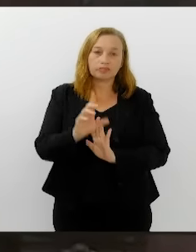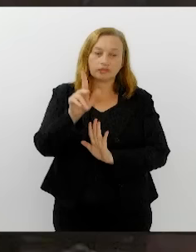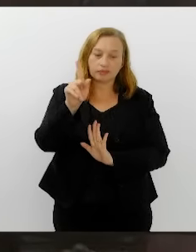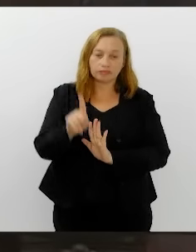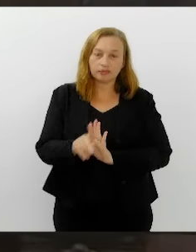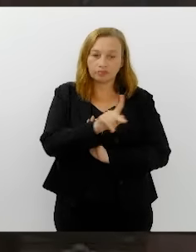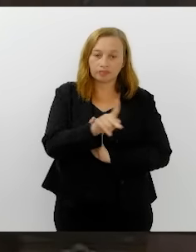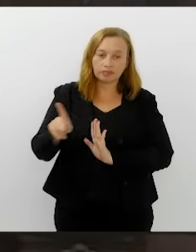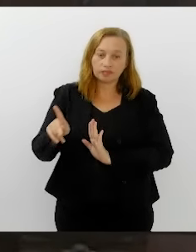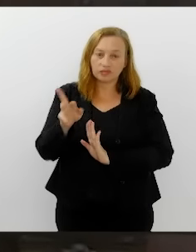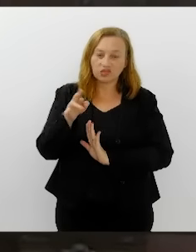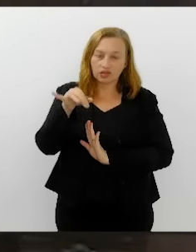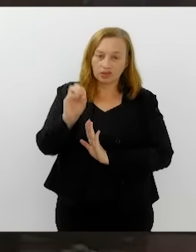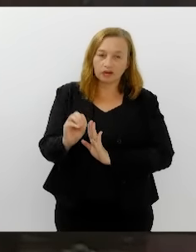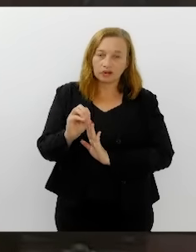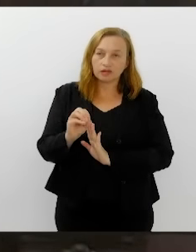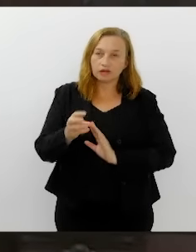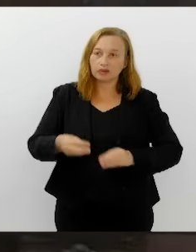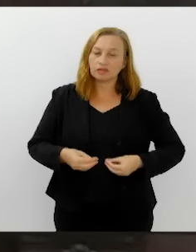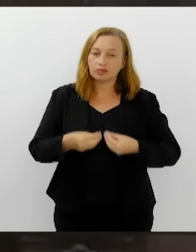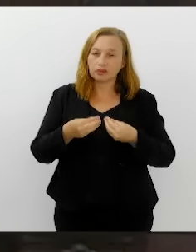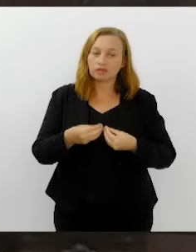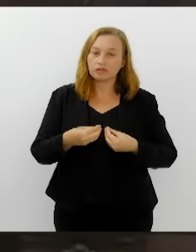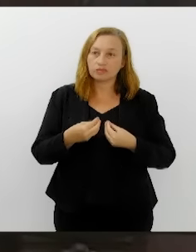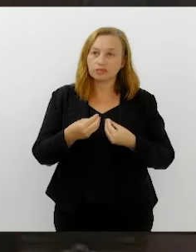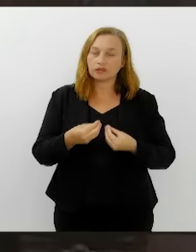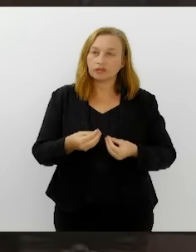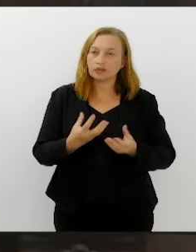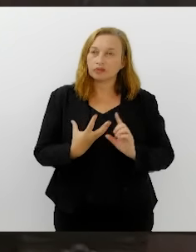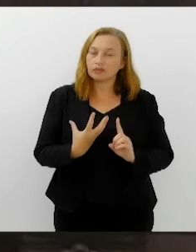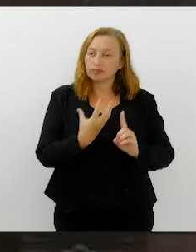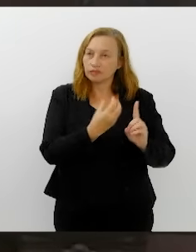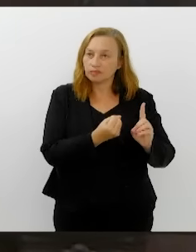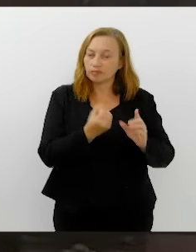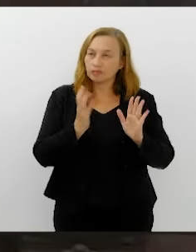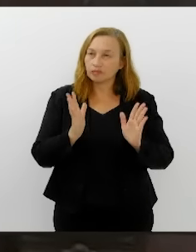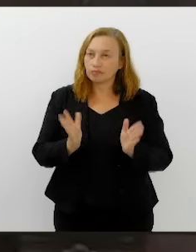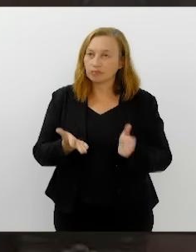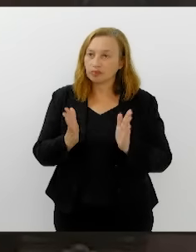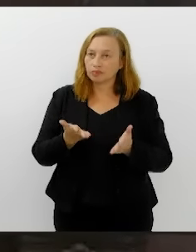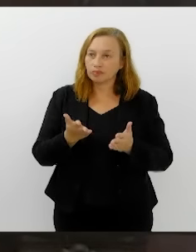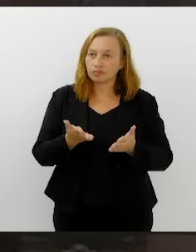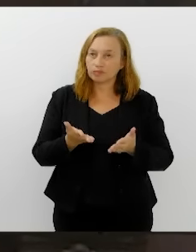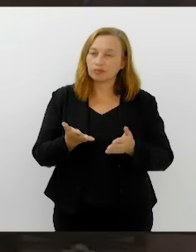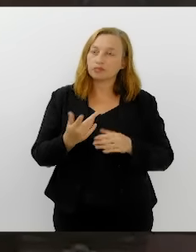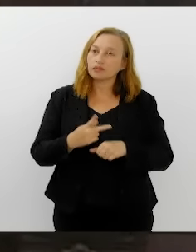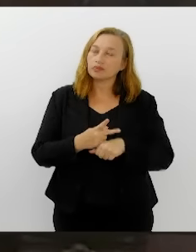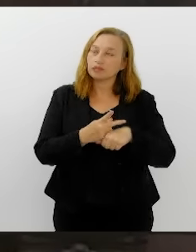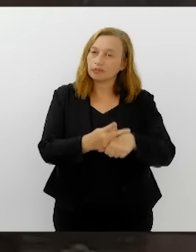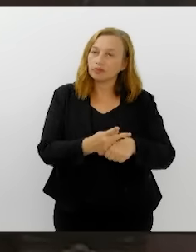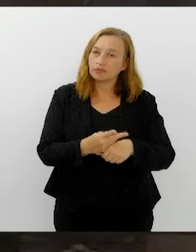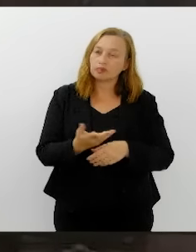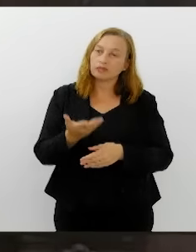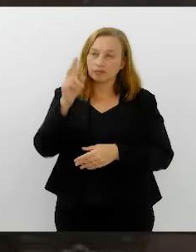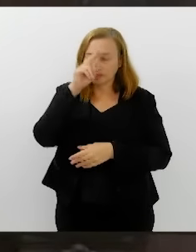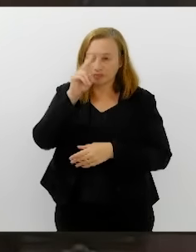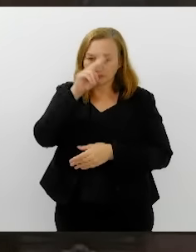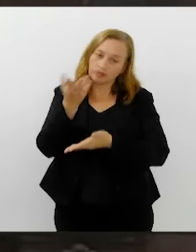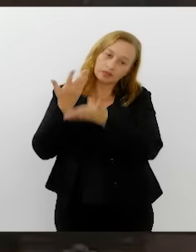Basso, ao conceder hoje esta honraria, celebramos não apenas seu passado de realizações, mas também